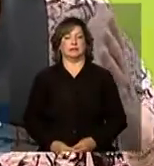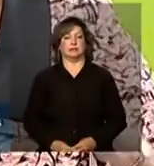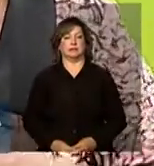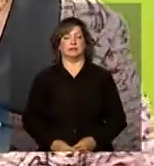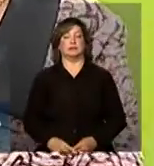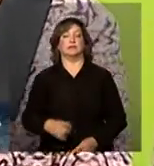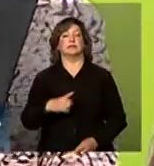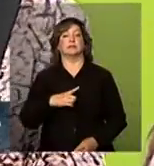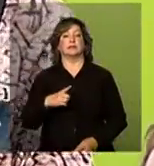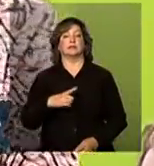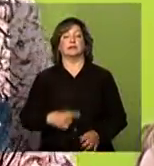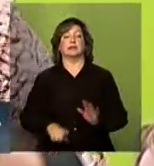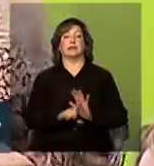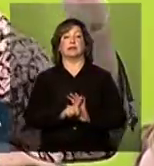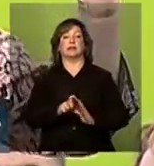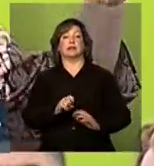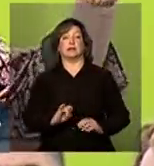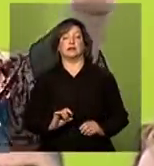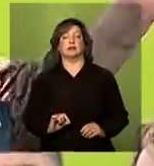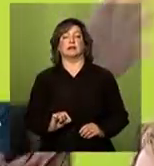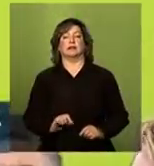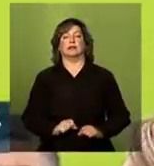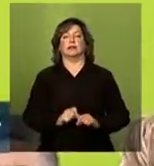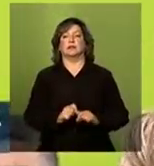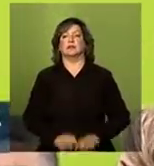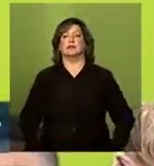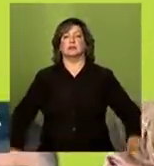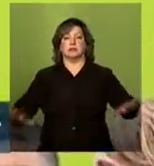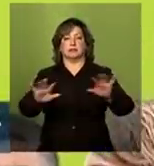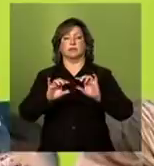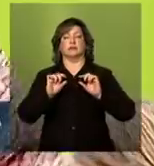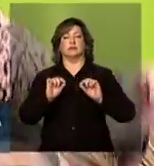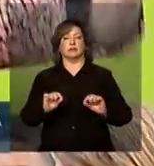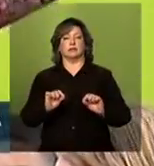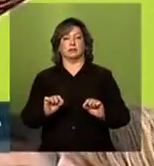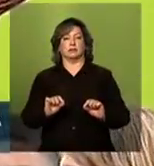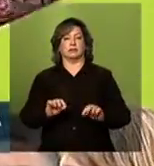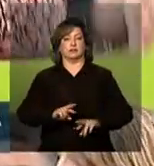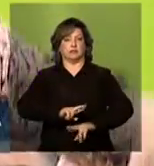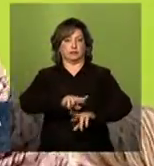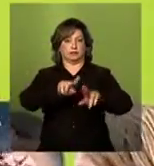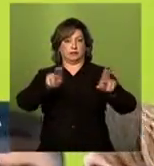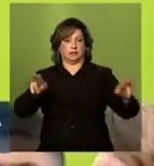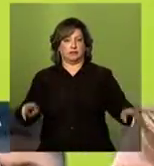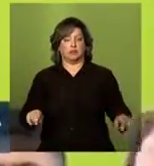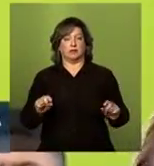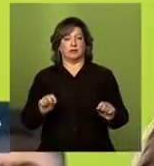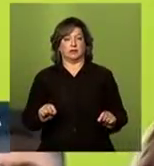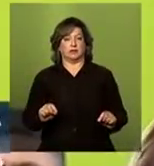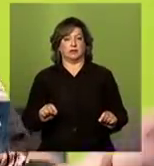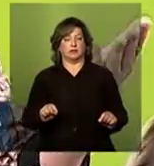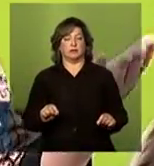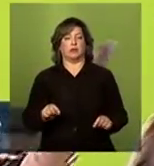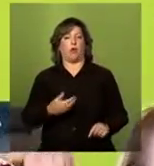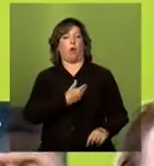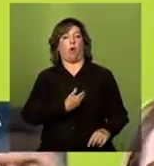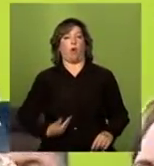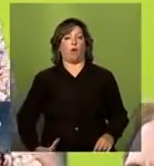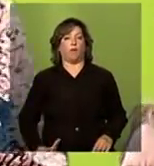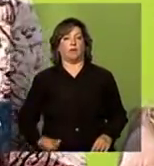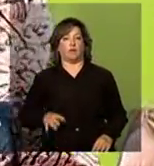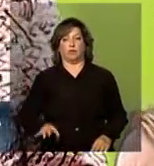lei distribuiu entre os diferentes os as diferentes esferas de governo